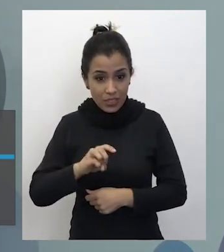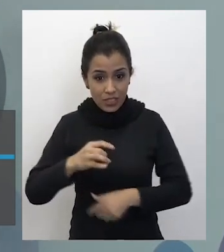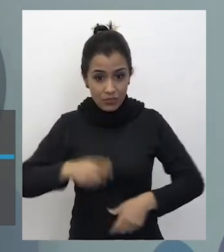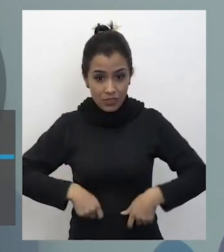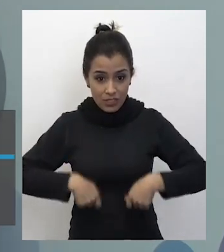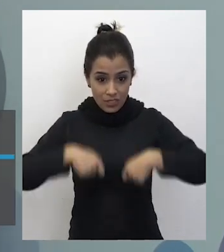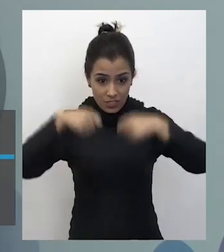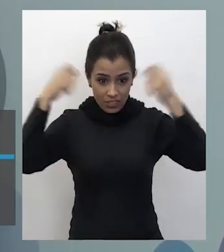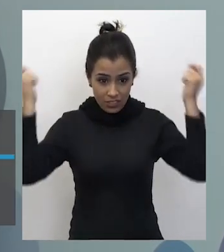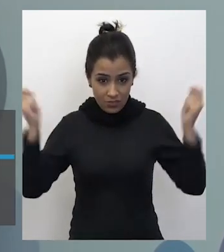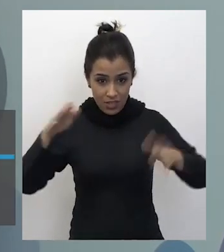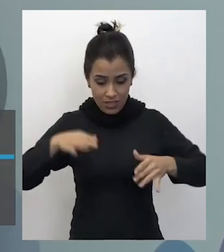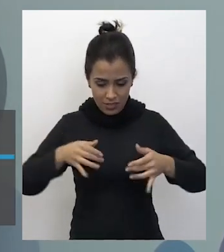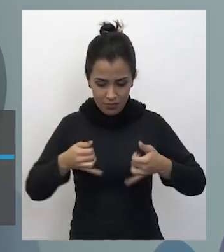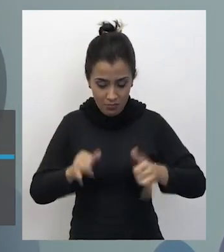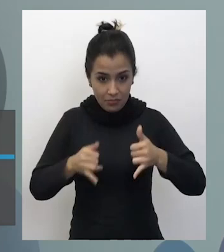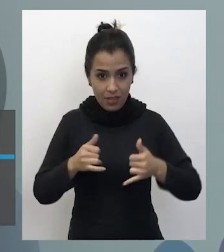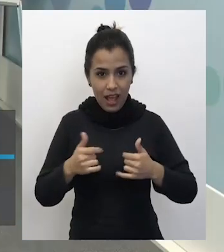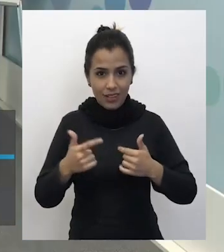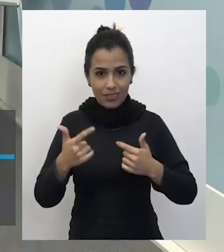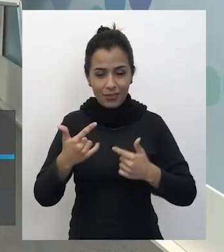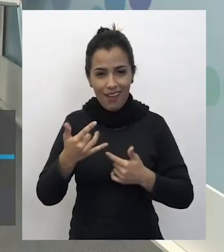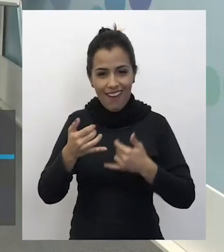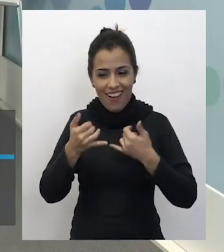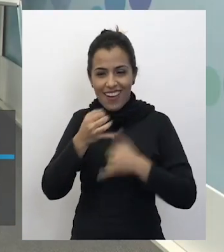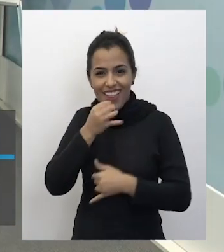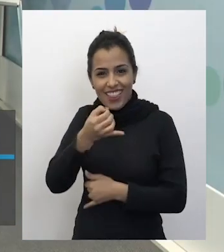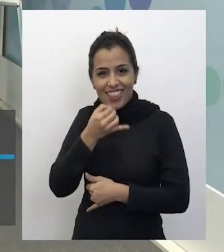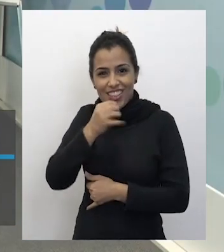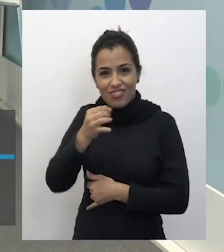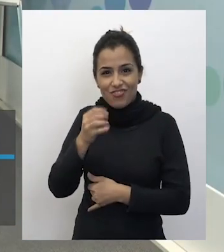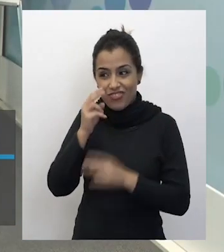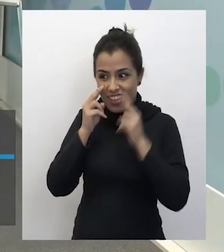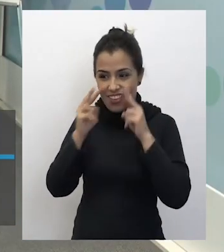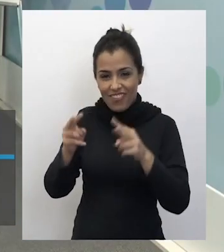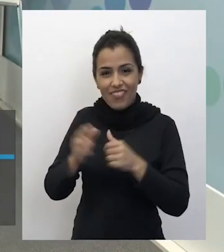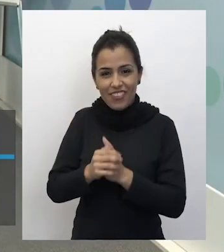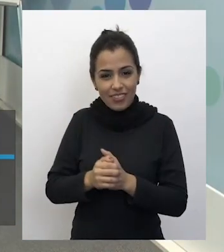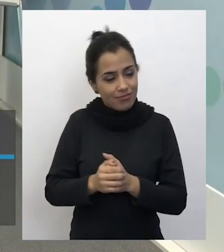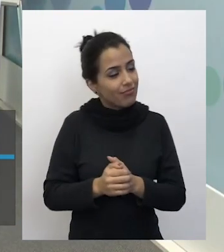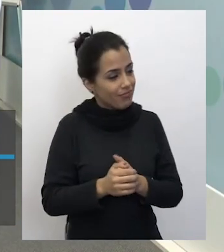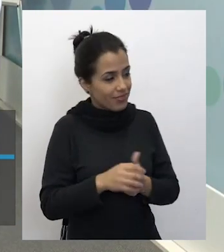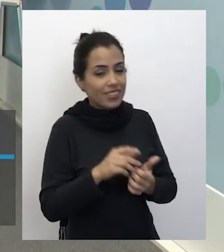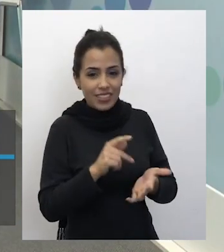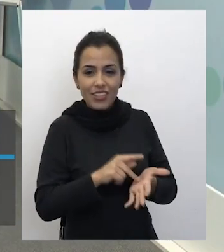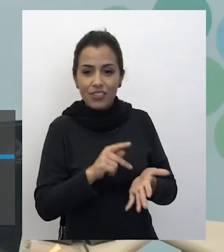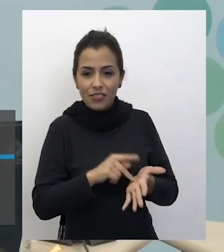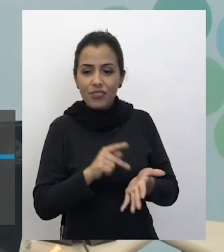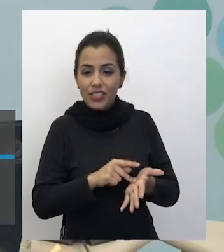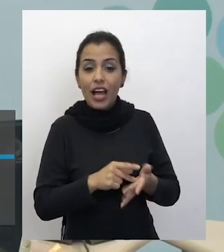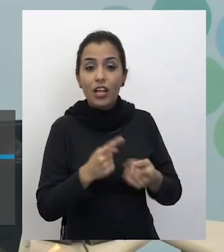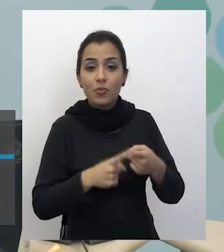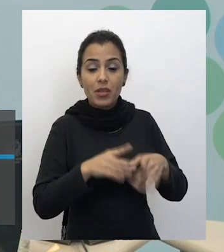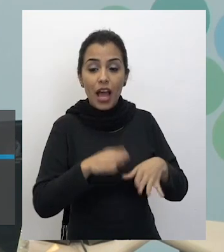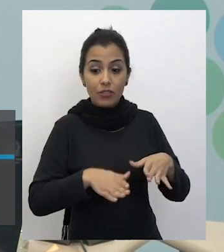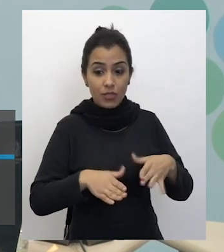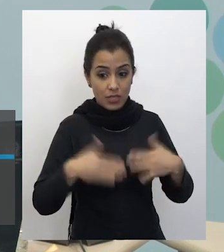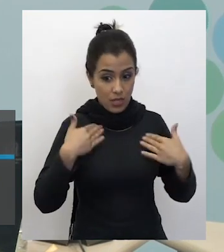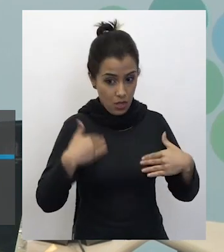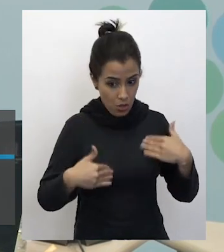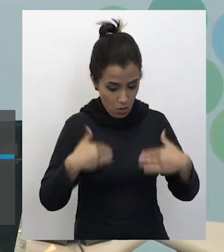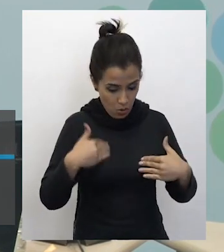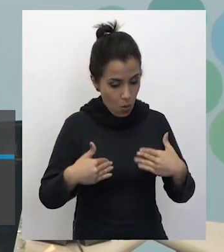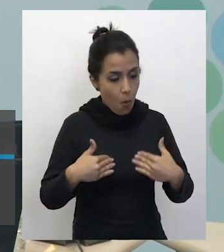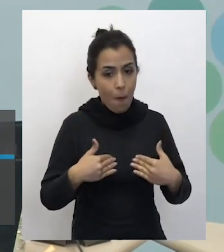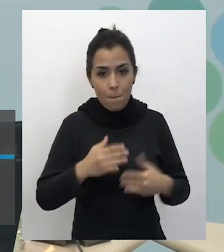no escuro, sai até faísca. Sim, se eletriza. Pelo mesmo processo, né? Você vai se atritando e tal, sua roupa vai se atritando. Sobretudo